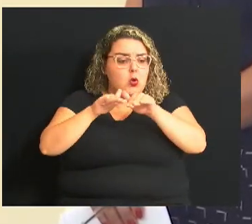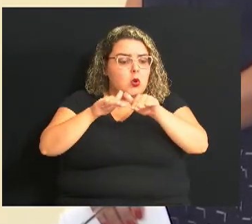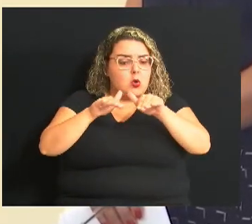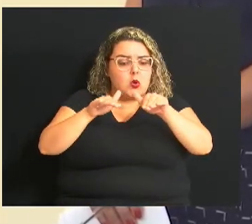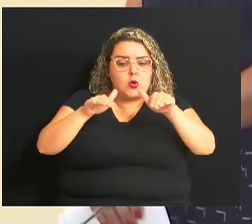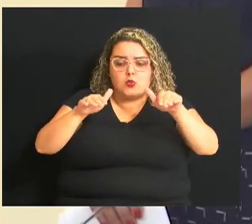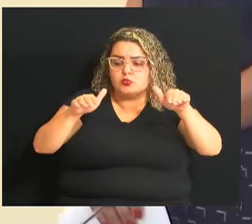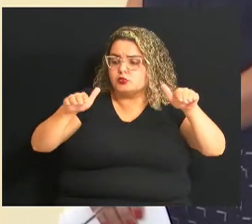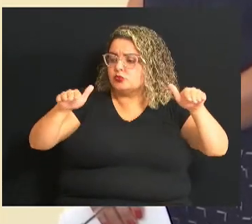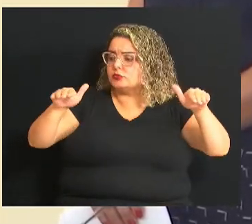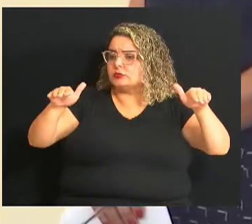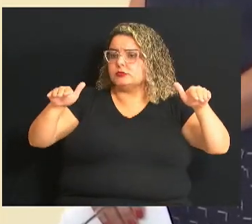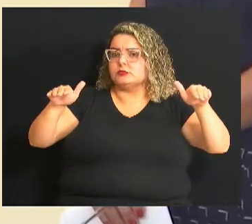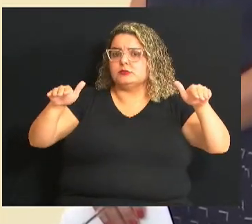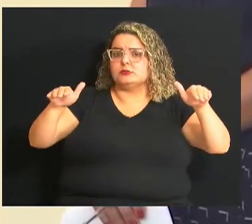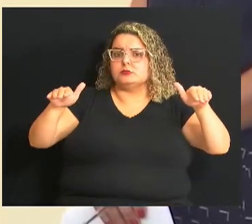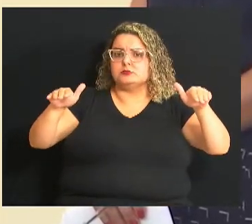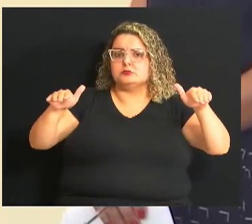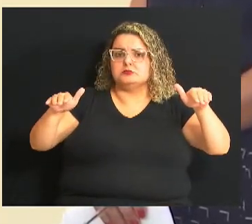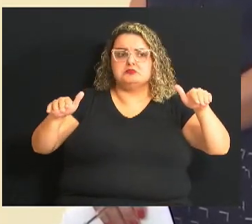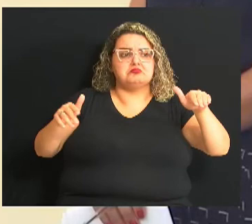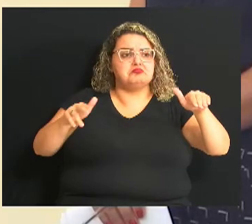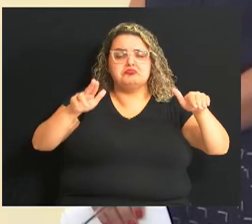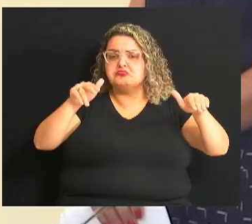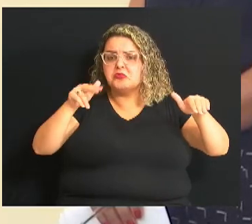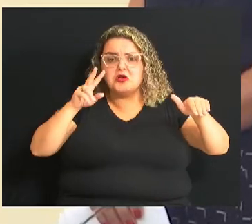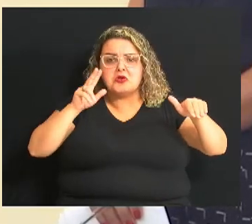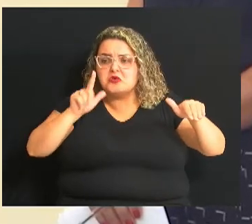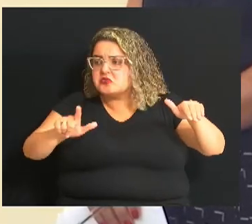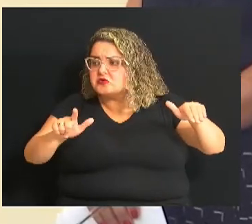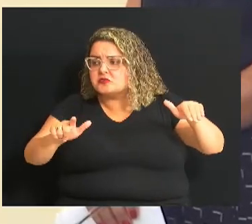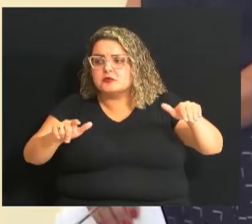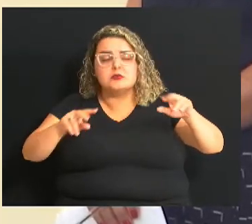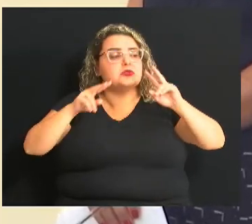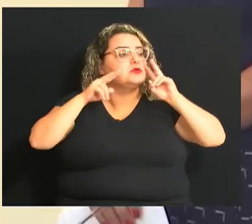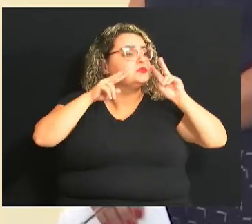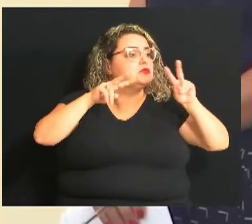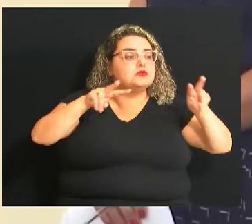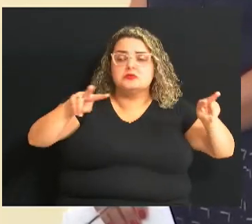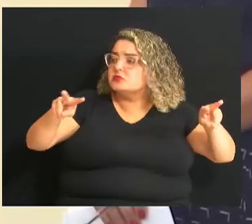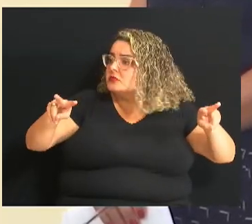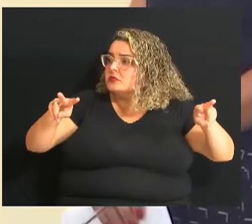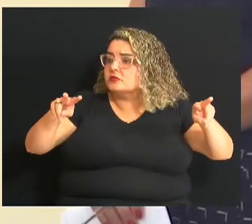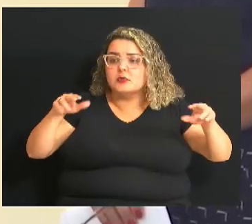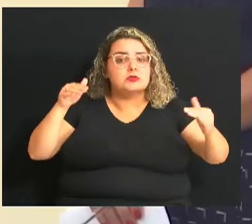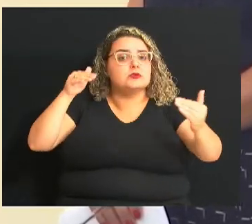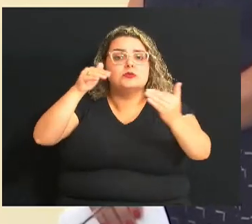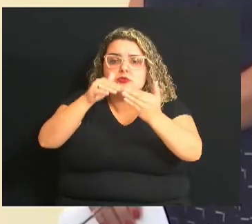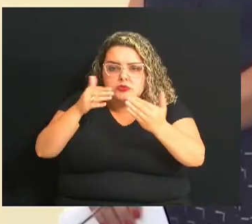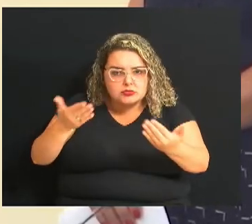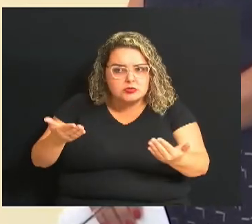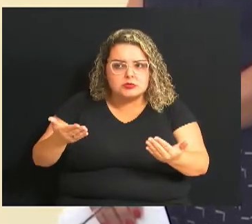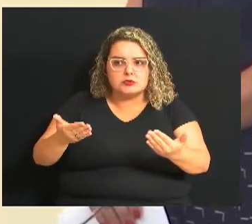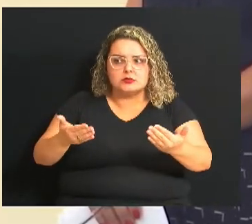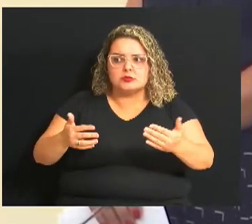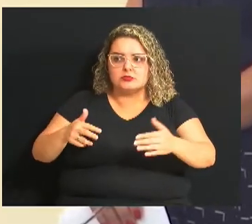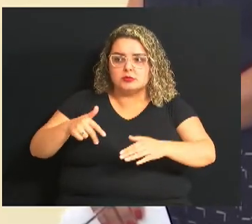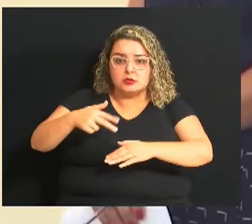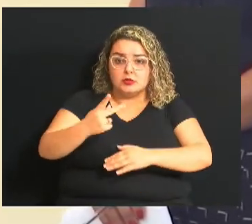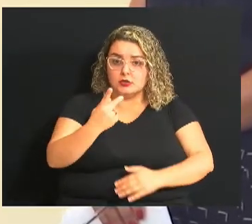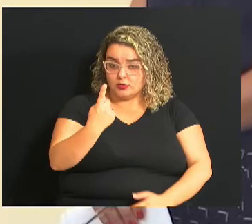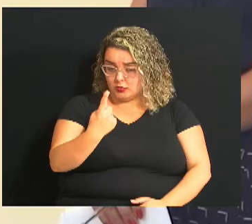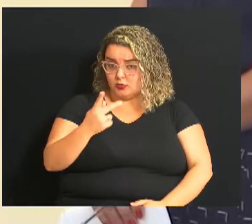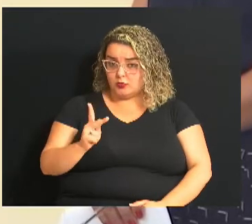algo inalcançável, quer dizer, a gente vê, mas não consegue chegar nele. Se eu caminho 1 quilômetro em direção